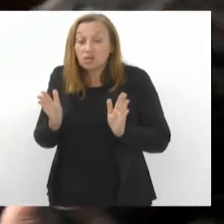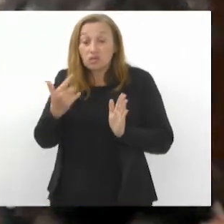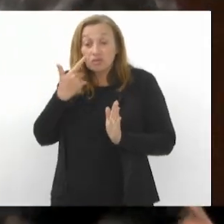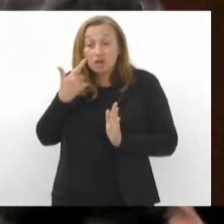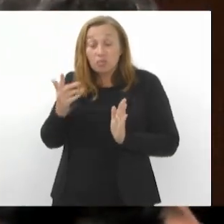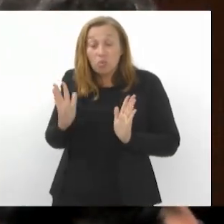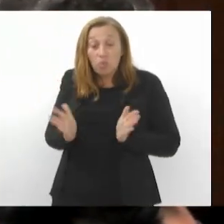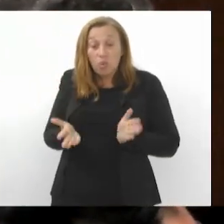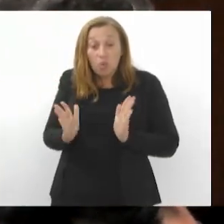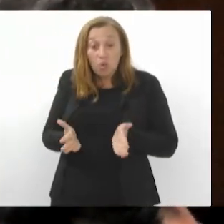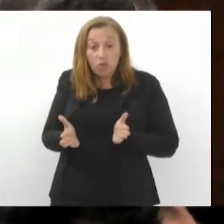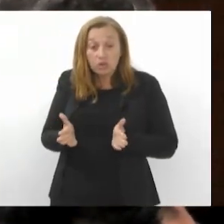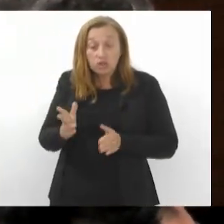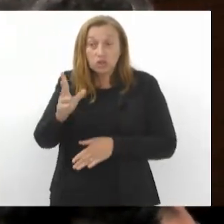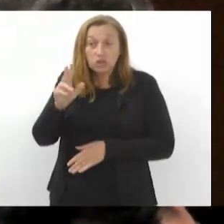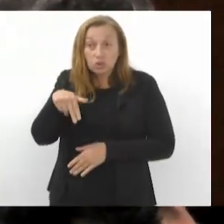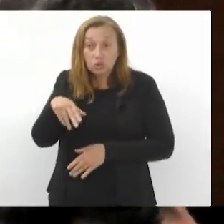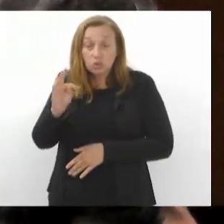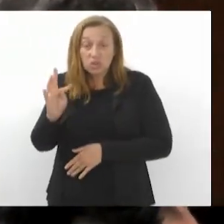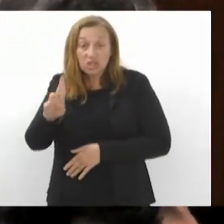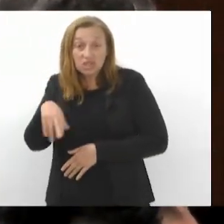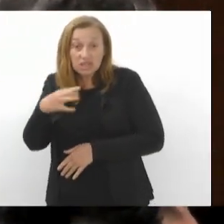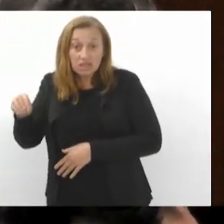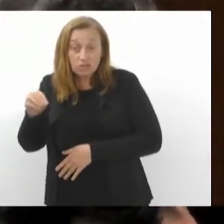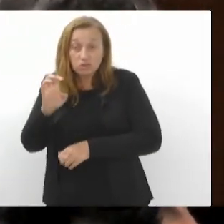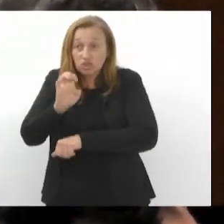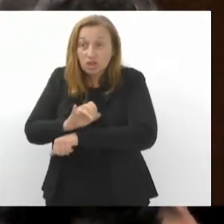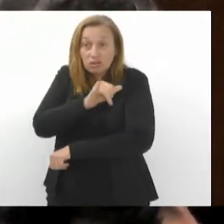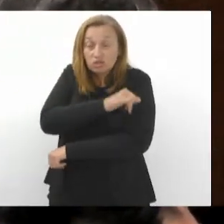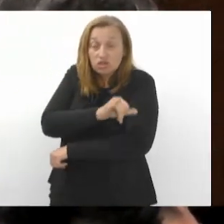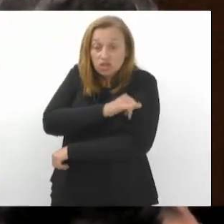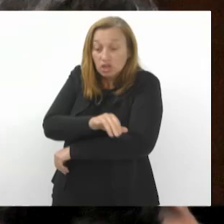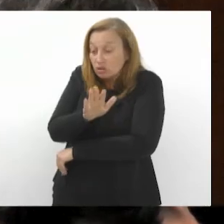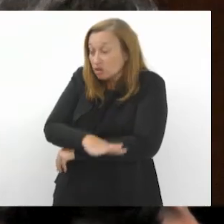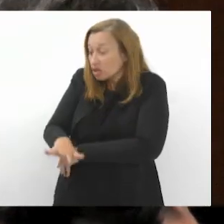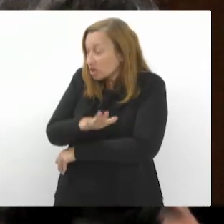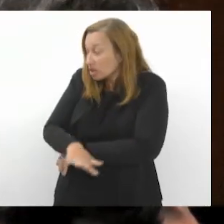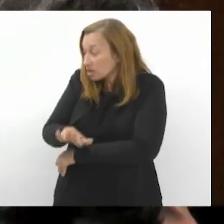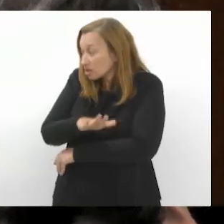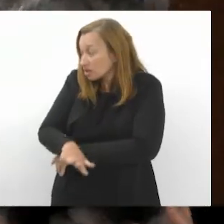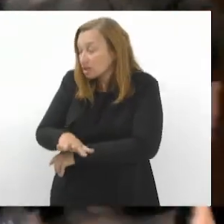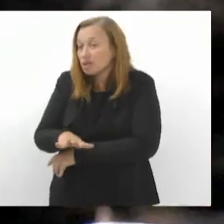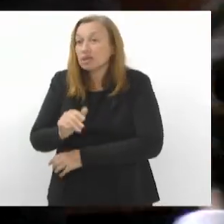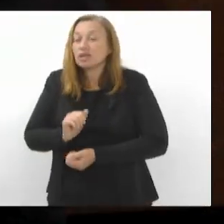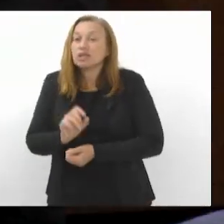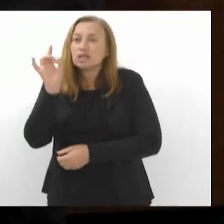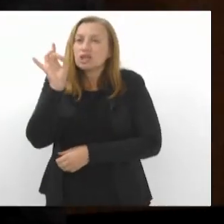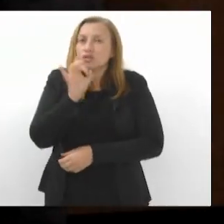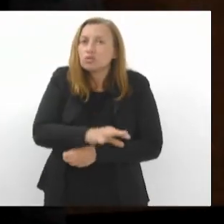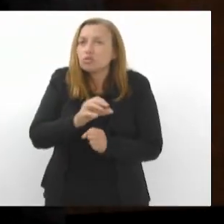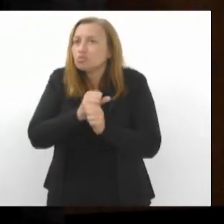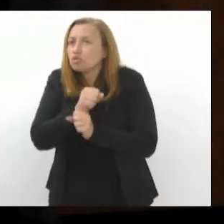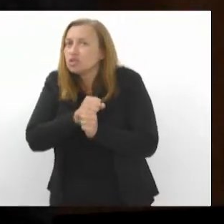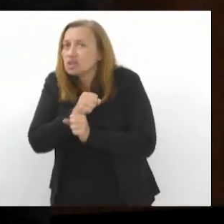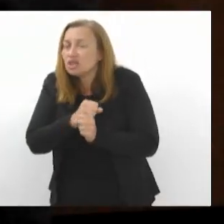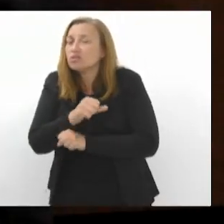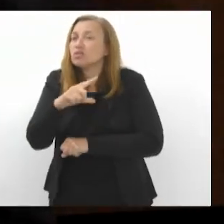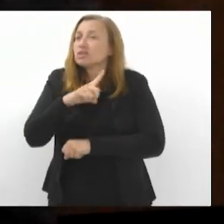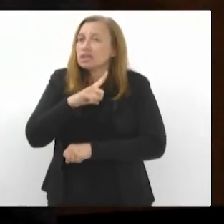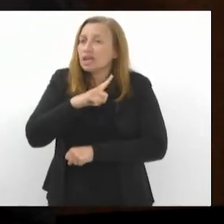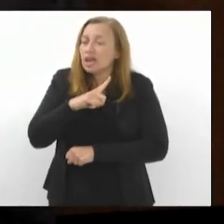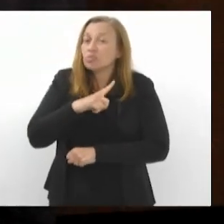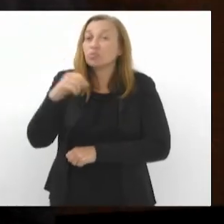subnutrição infantil que nós vivemos no Estado do Rio de Janeiro. E que, apesar de que nas últimas décadas nós temos